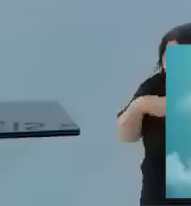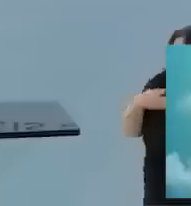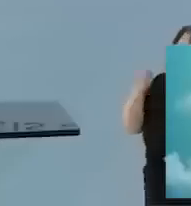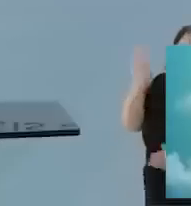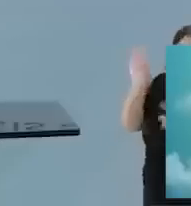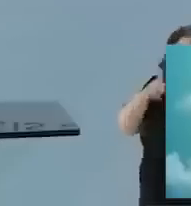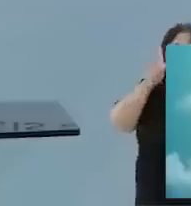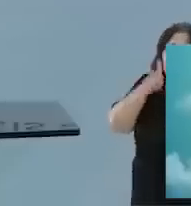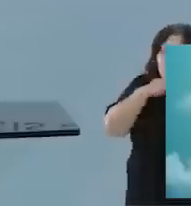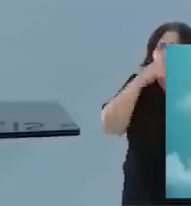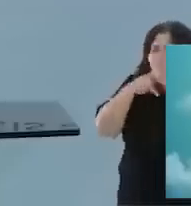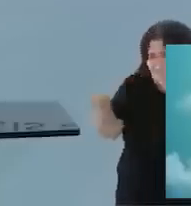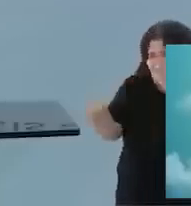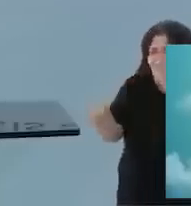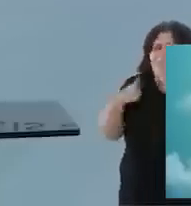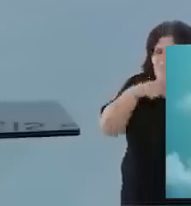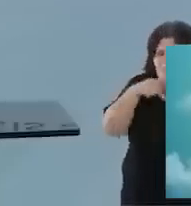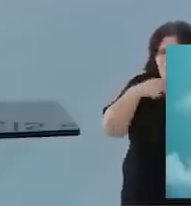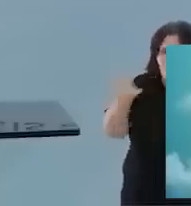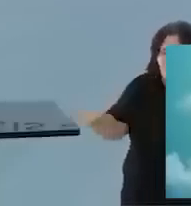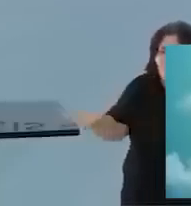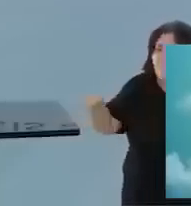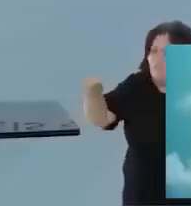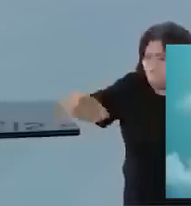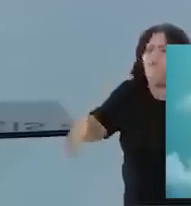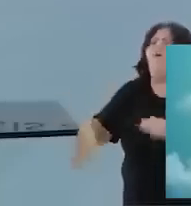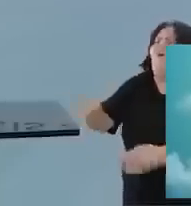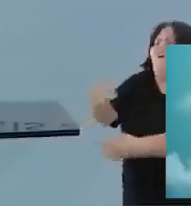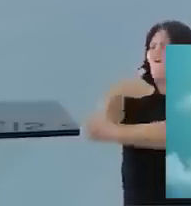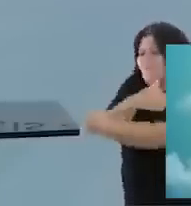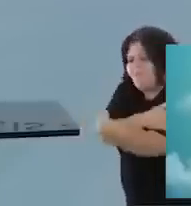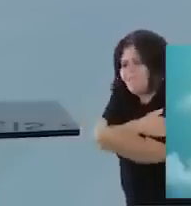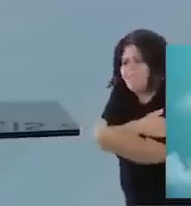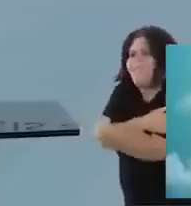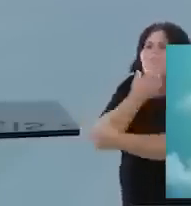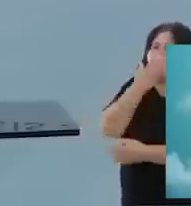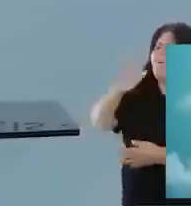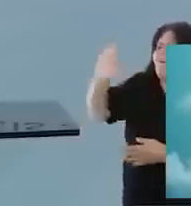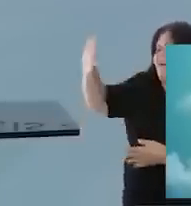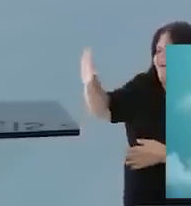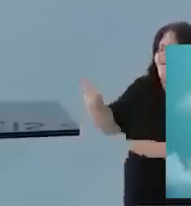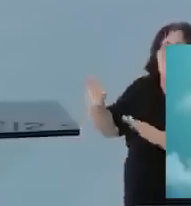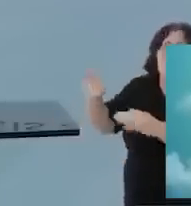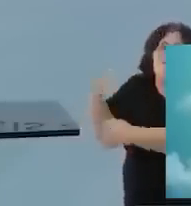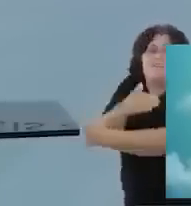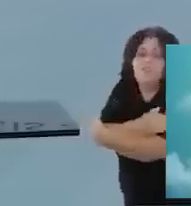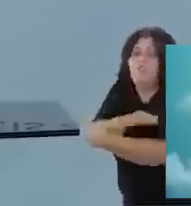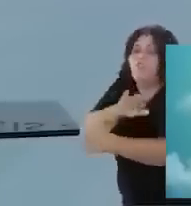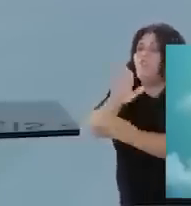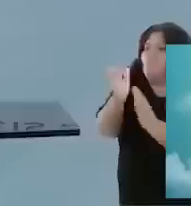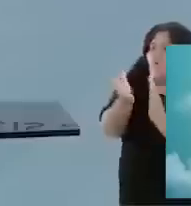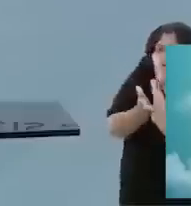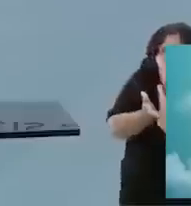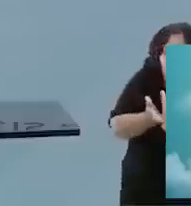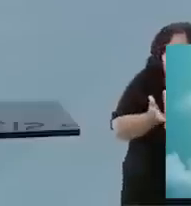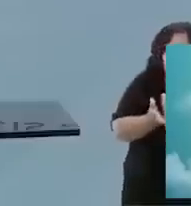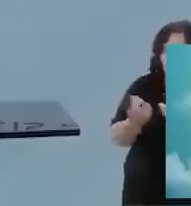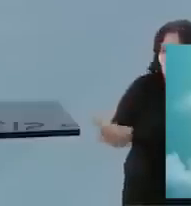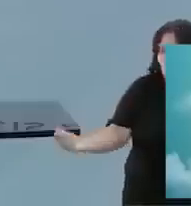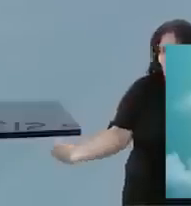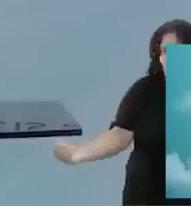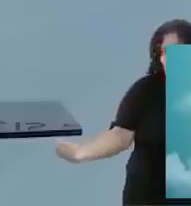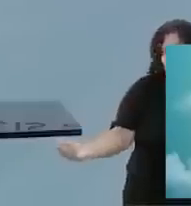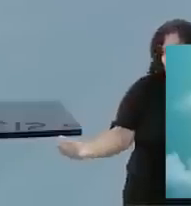isso. Abraçar a criança, adolescente, a moça mais bonita da igreja e a vovozinha de 100 anos, do mesmo